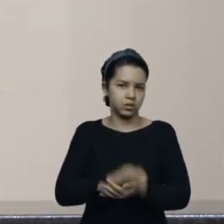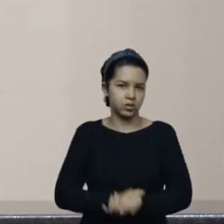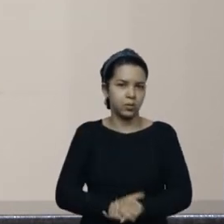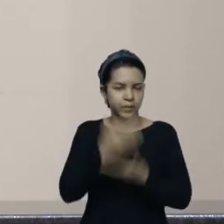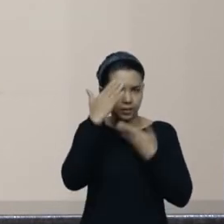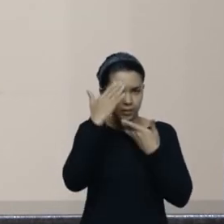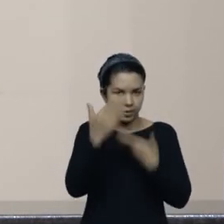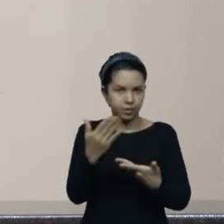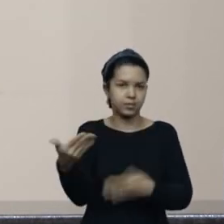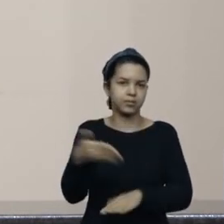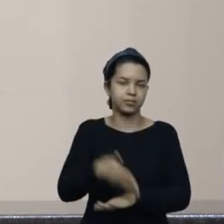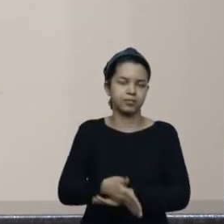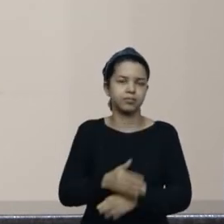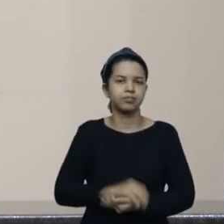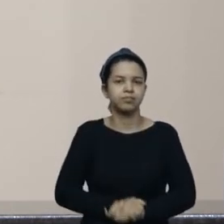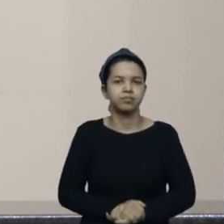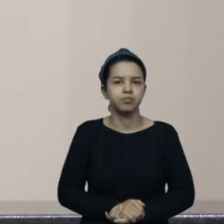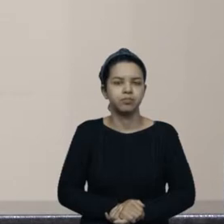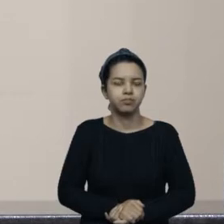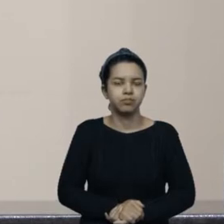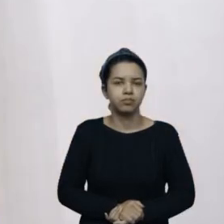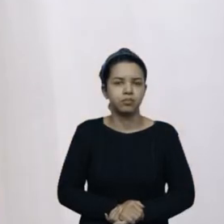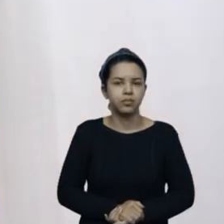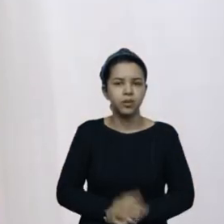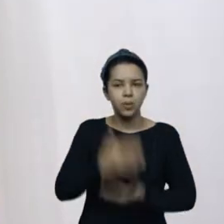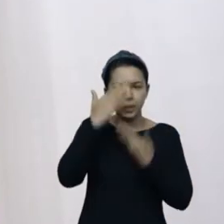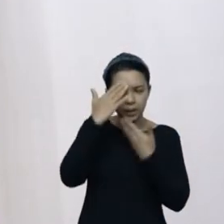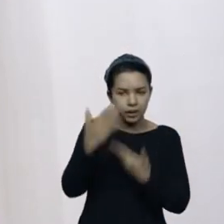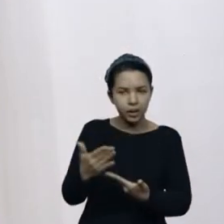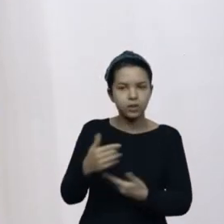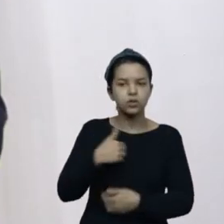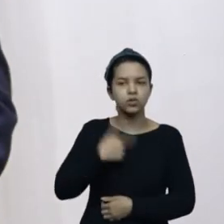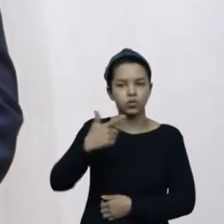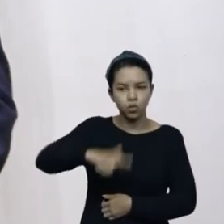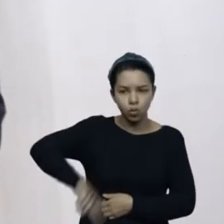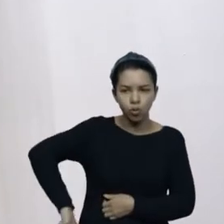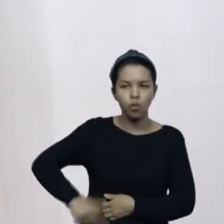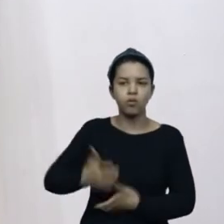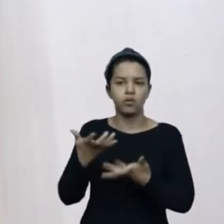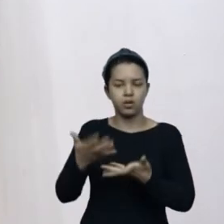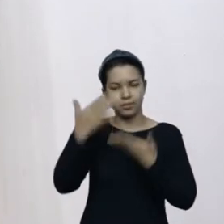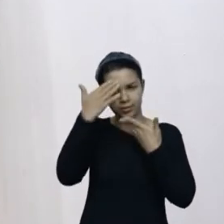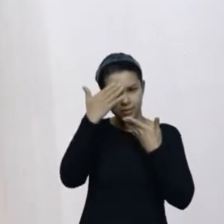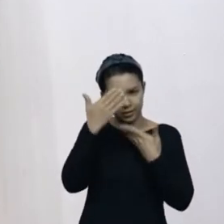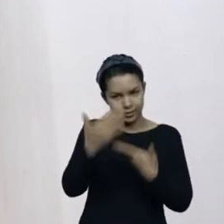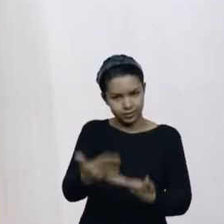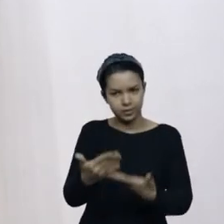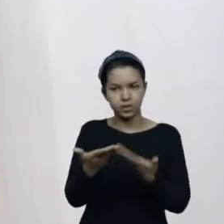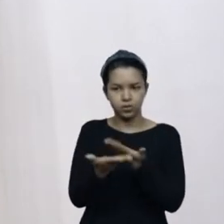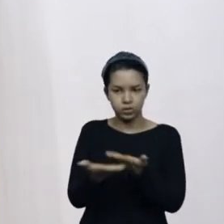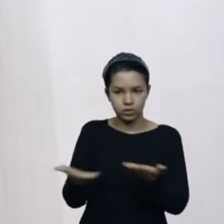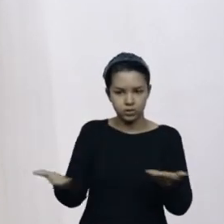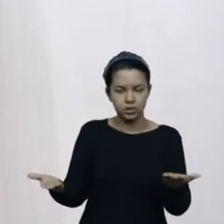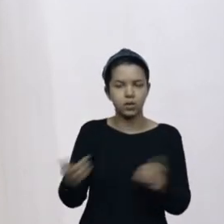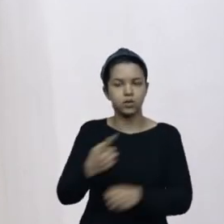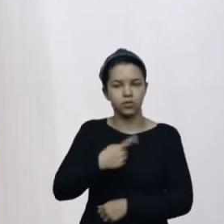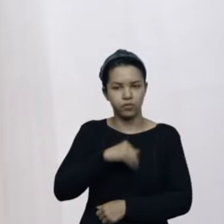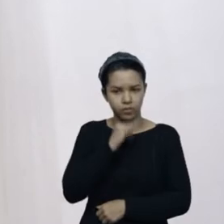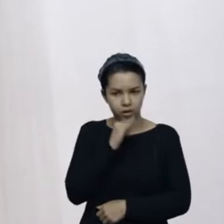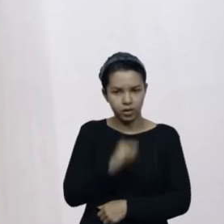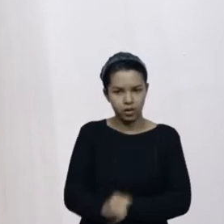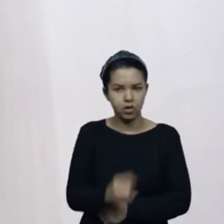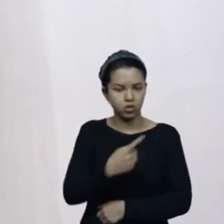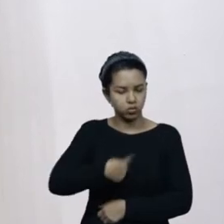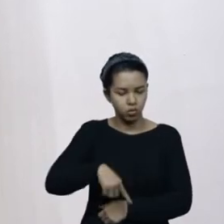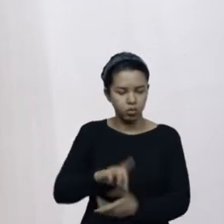presença. Muito obrigado. Eu gostaria de mais uma vez aqui agradecer a presença de todos, né, e dizer que nós estamos à disposição,